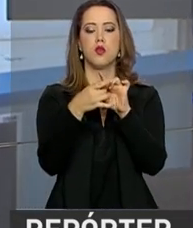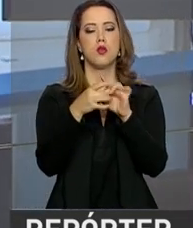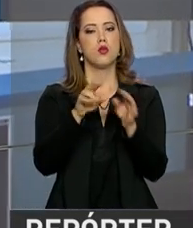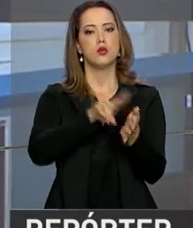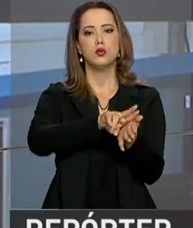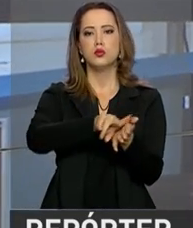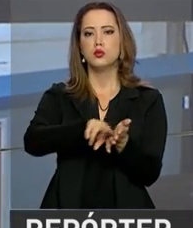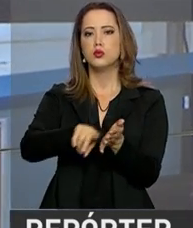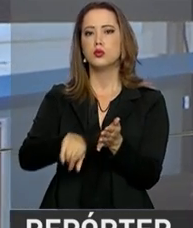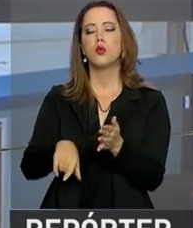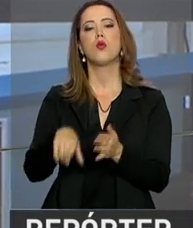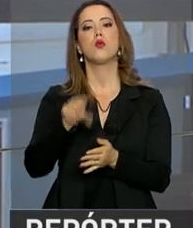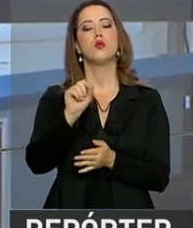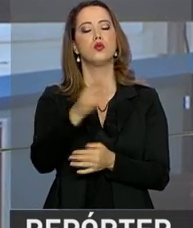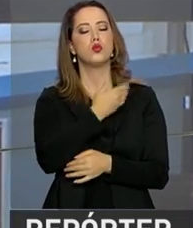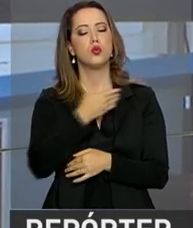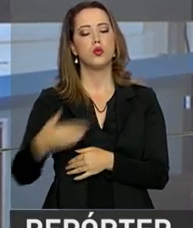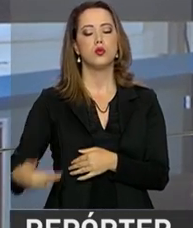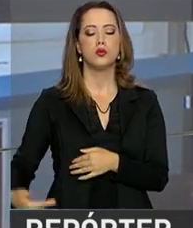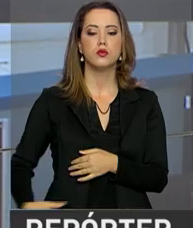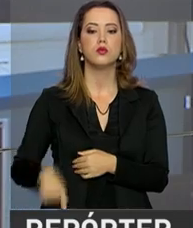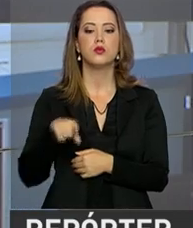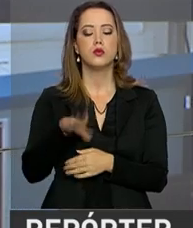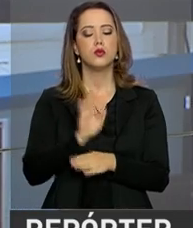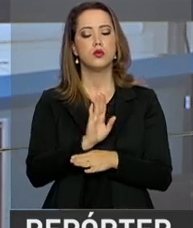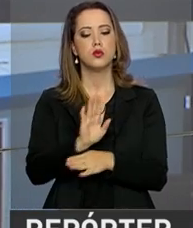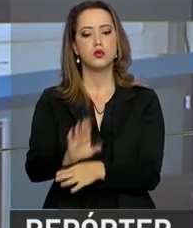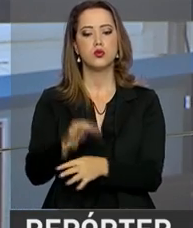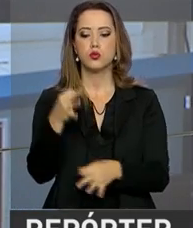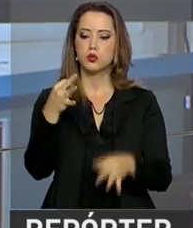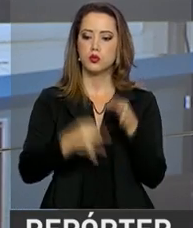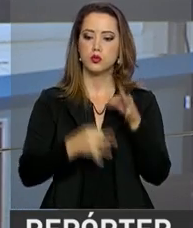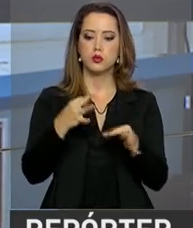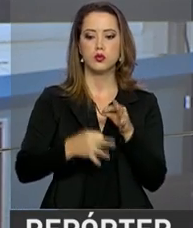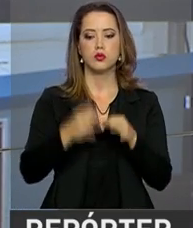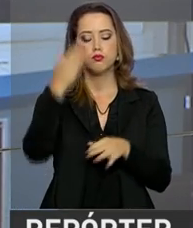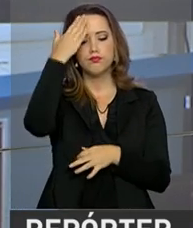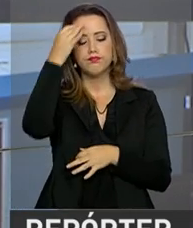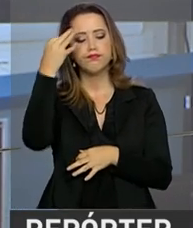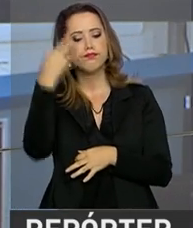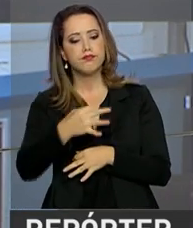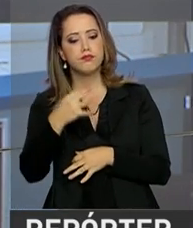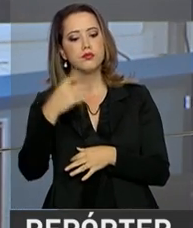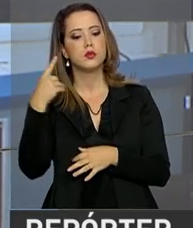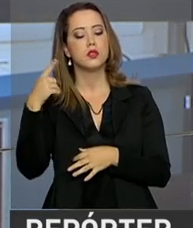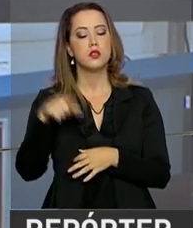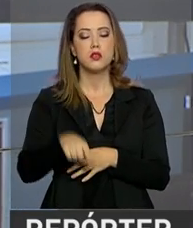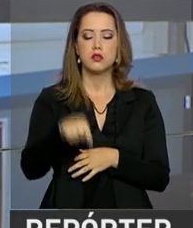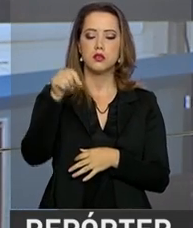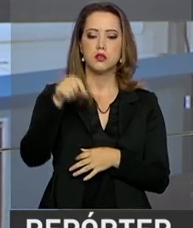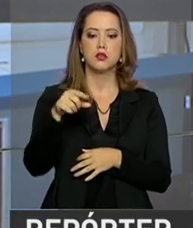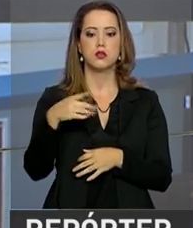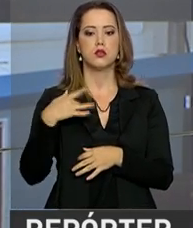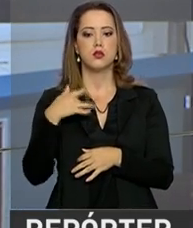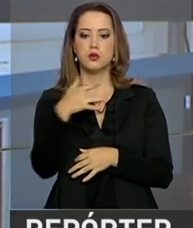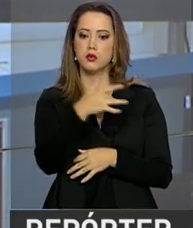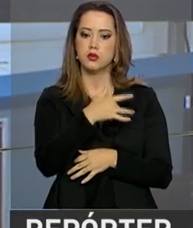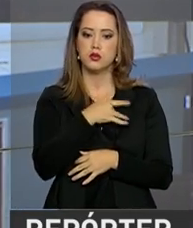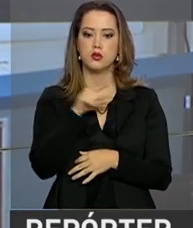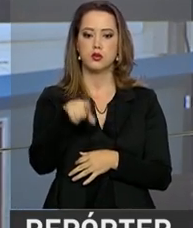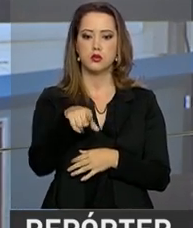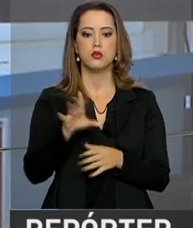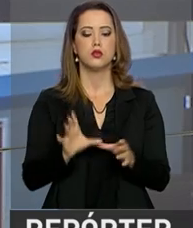Nacional de Justiça vai ajudar juízes a tomar decisões sobre direito à saúde A ideia é reestruturar os núcleos de apoio